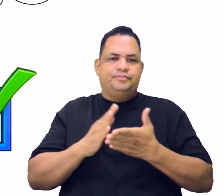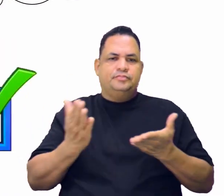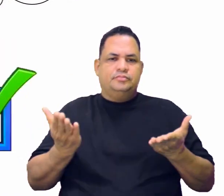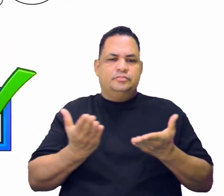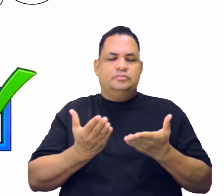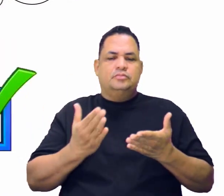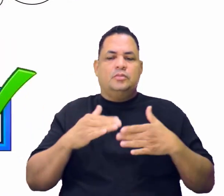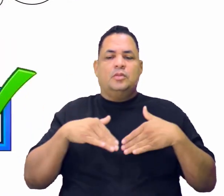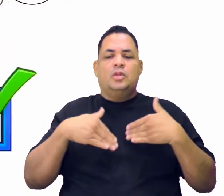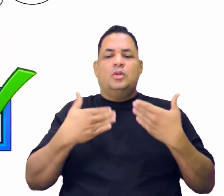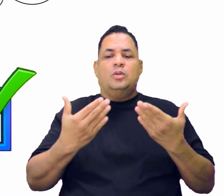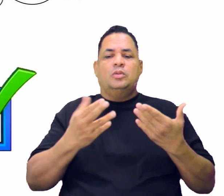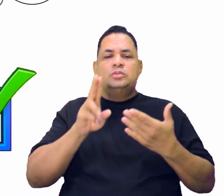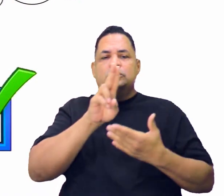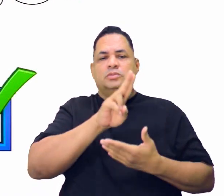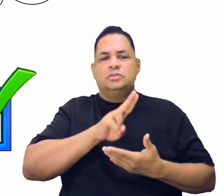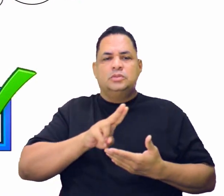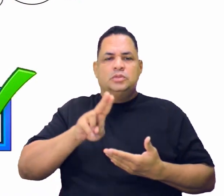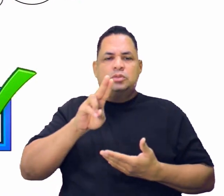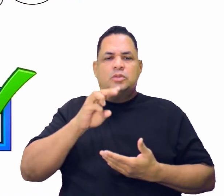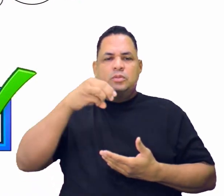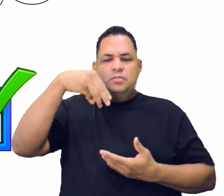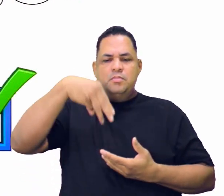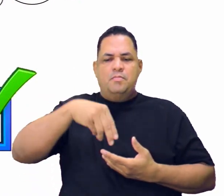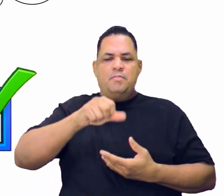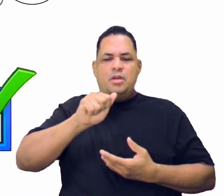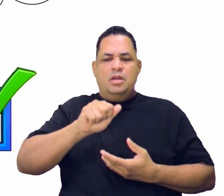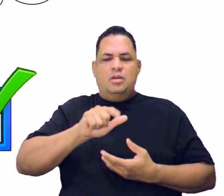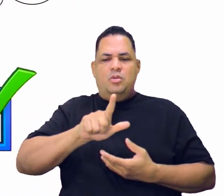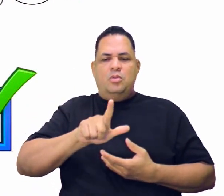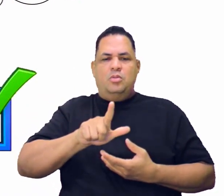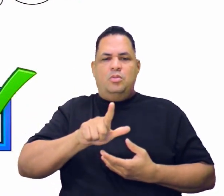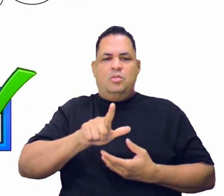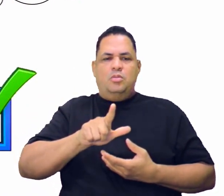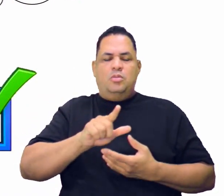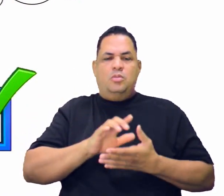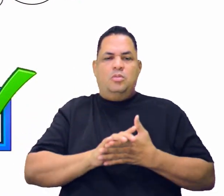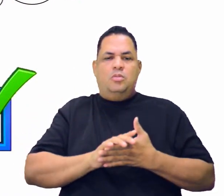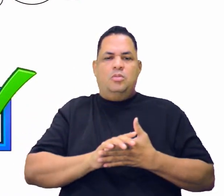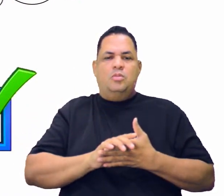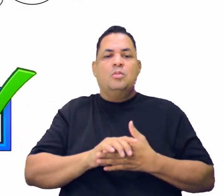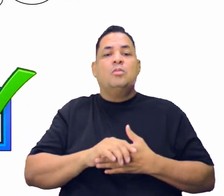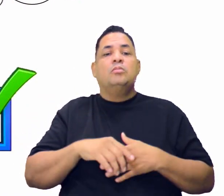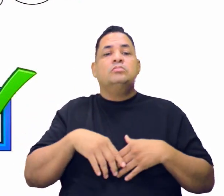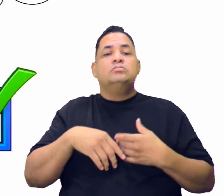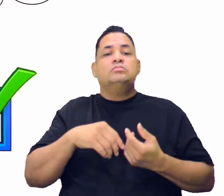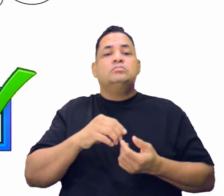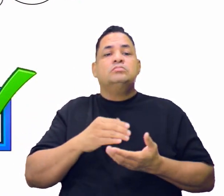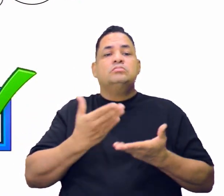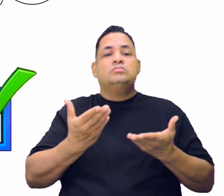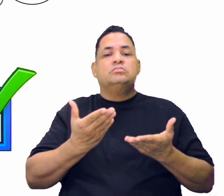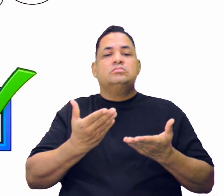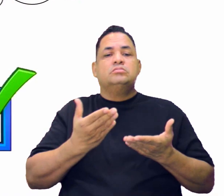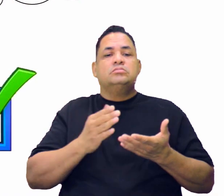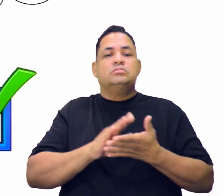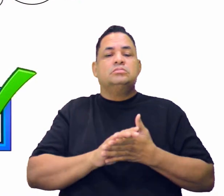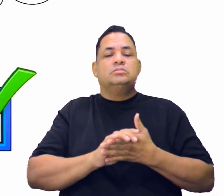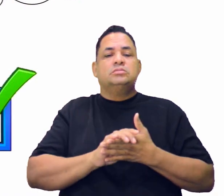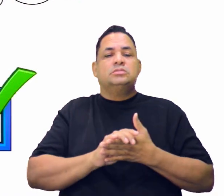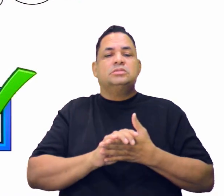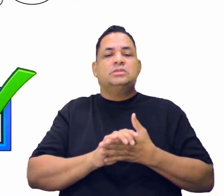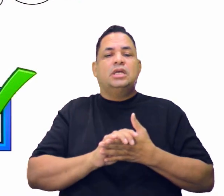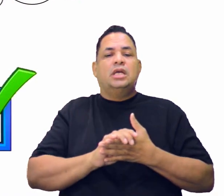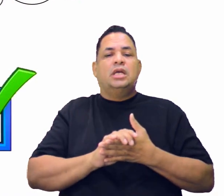Agora, quando que você vai usar o mal com L? Presta atenção. Ele será